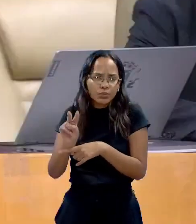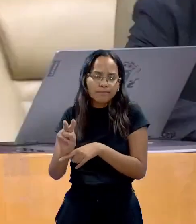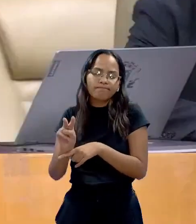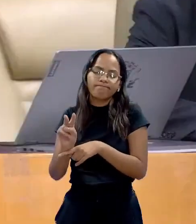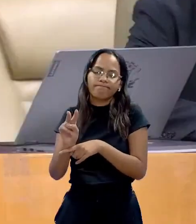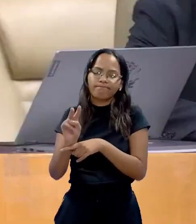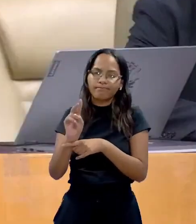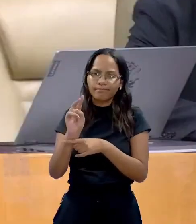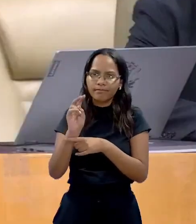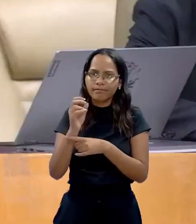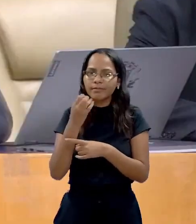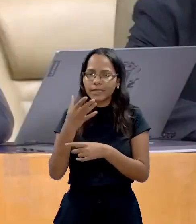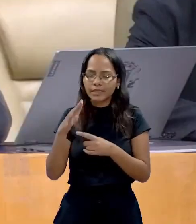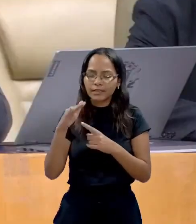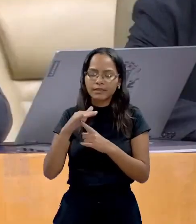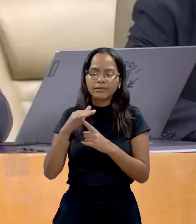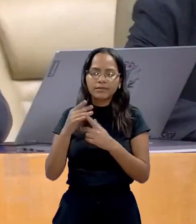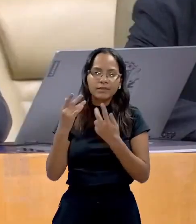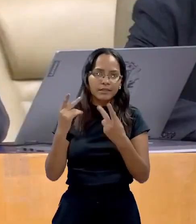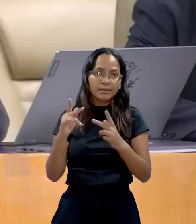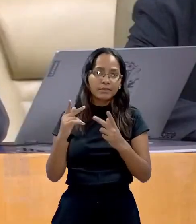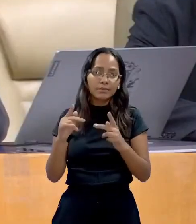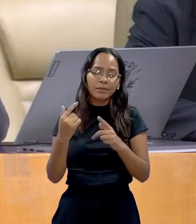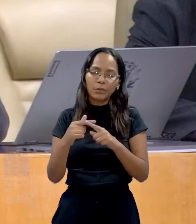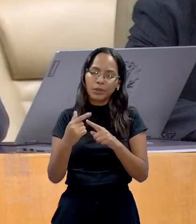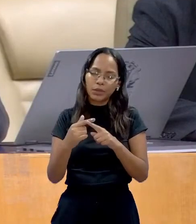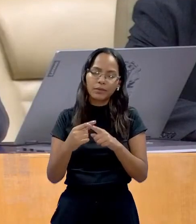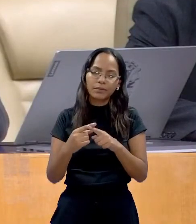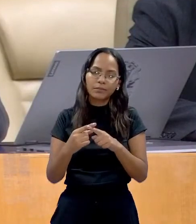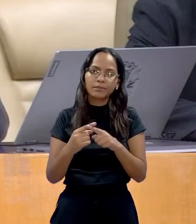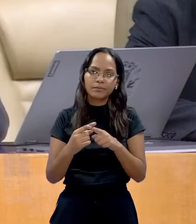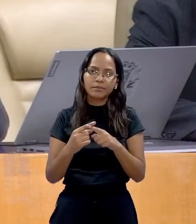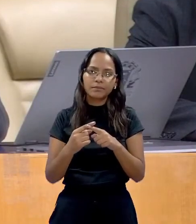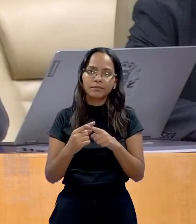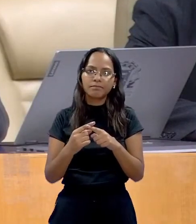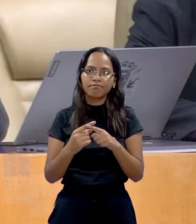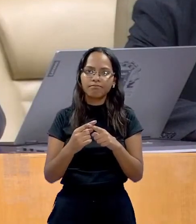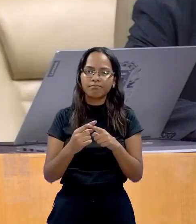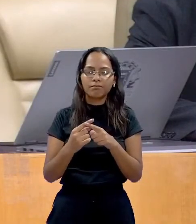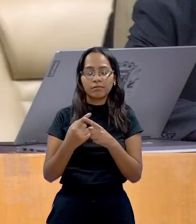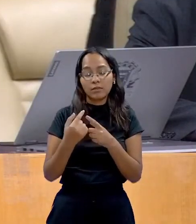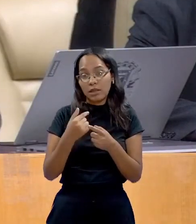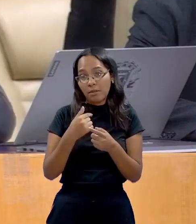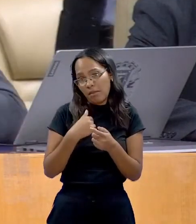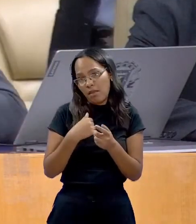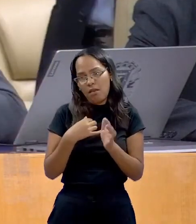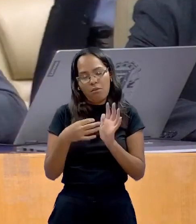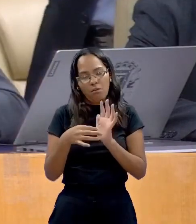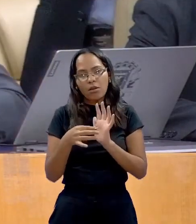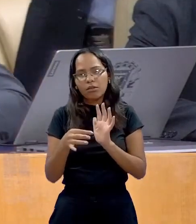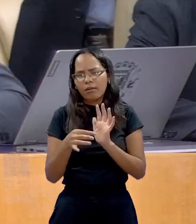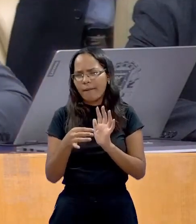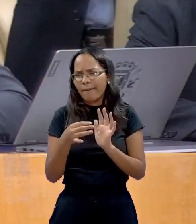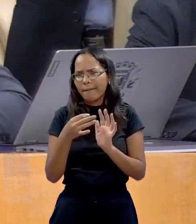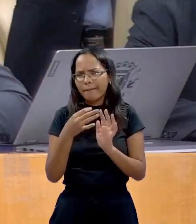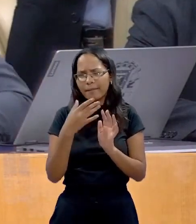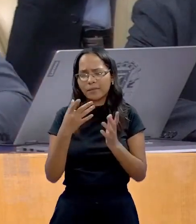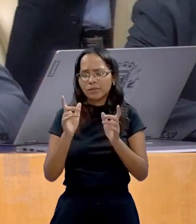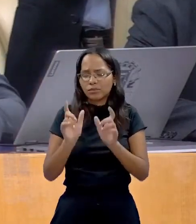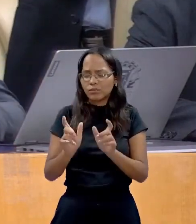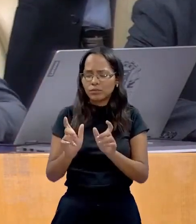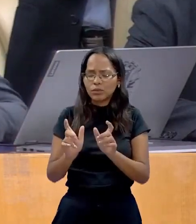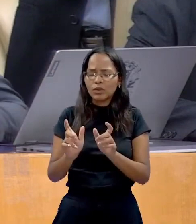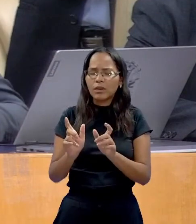Hippie. Ela que é, na minha opinião, e talvez a de vários goianos, goianienses, o maior cartão postal dessa